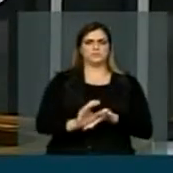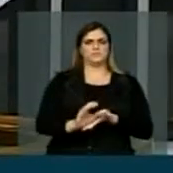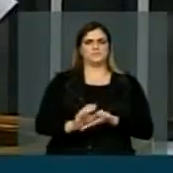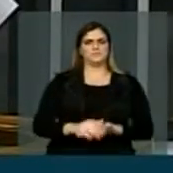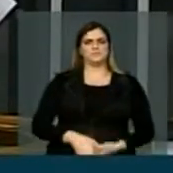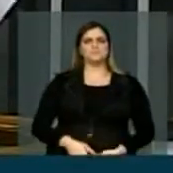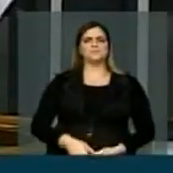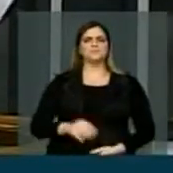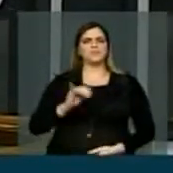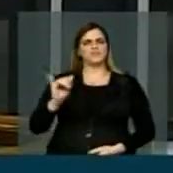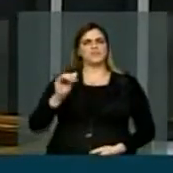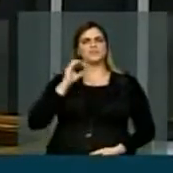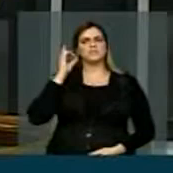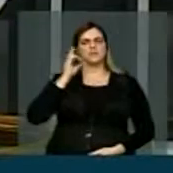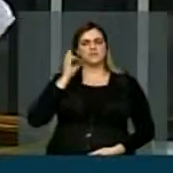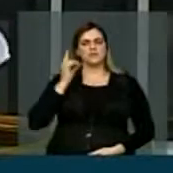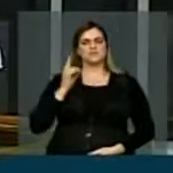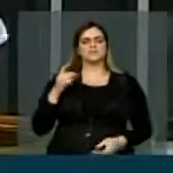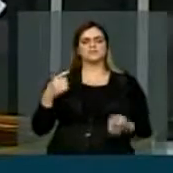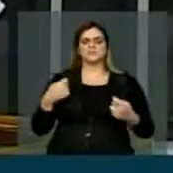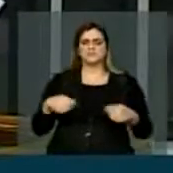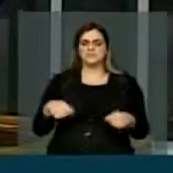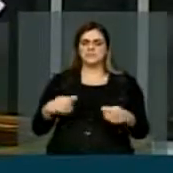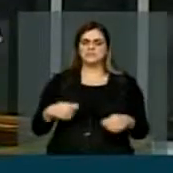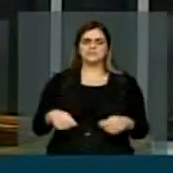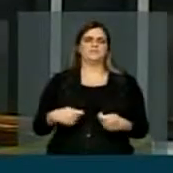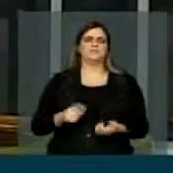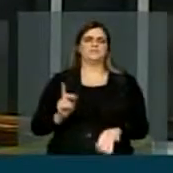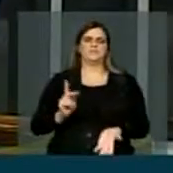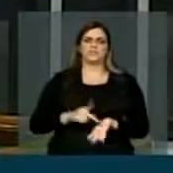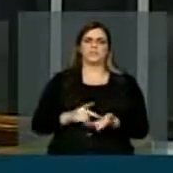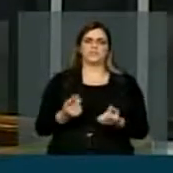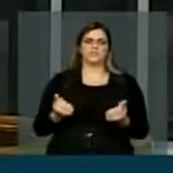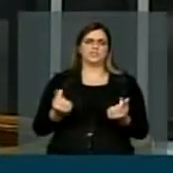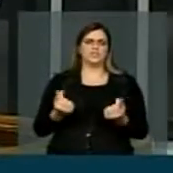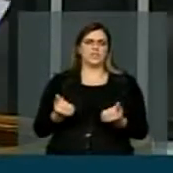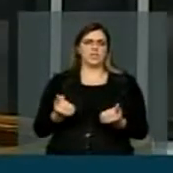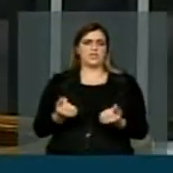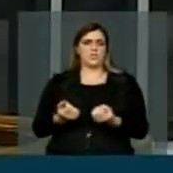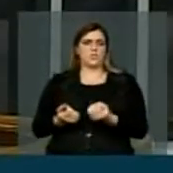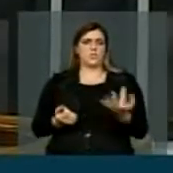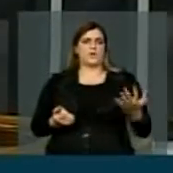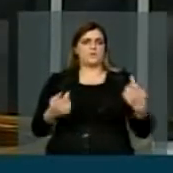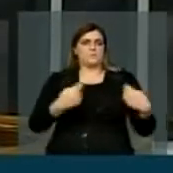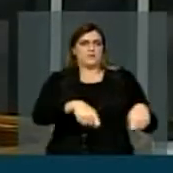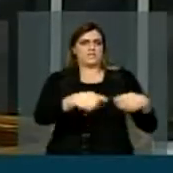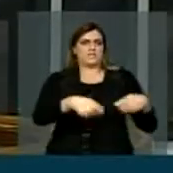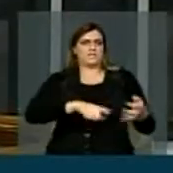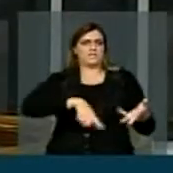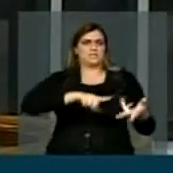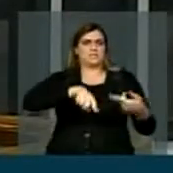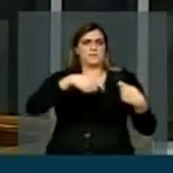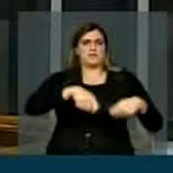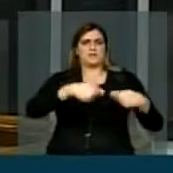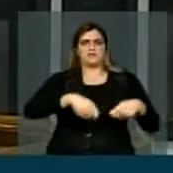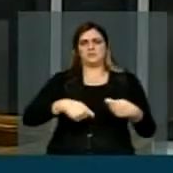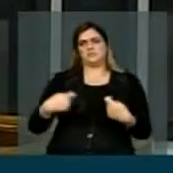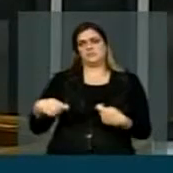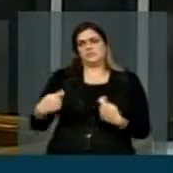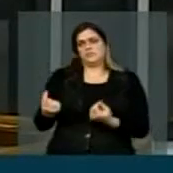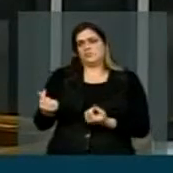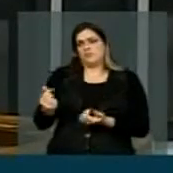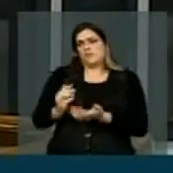Mauro Benevides, financiamento compatível com o tamanho das demandas ao Sistema Único de